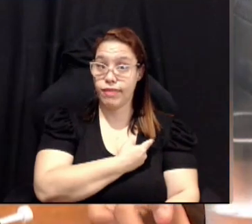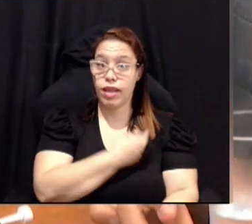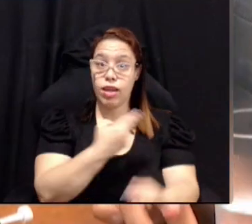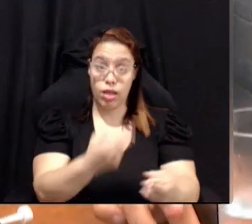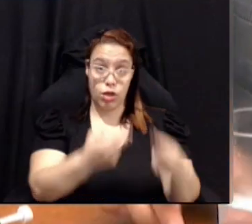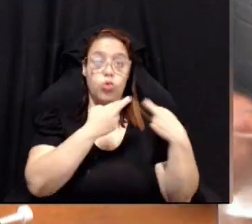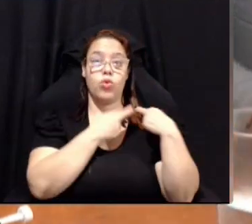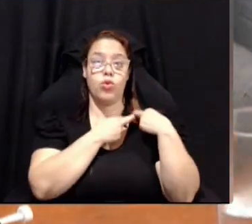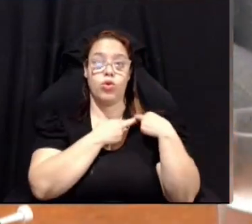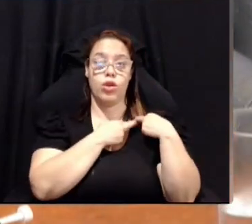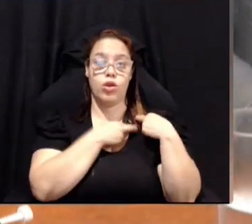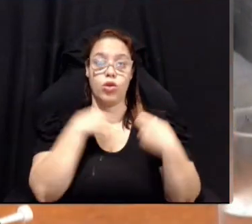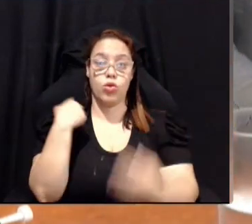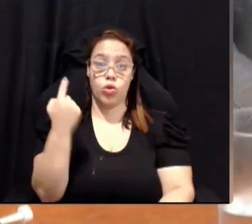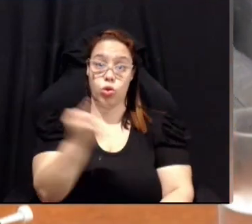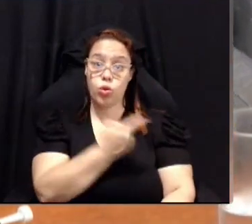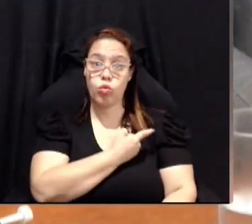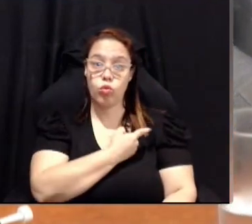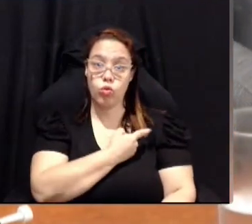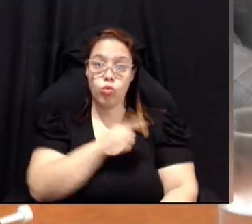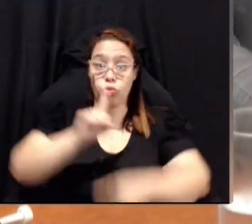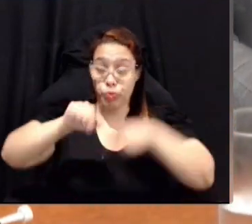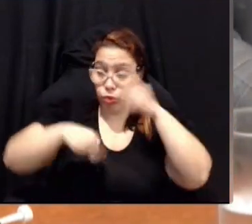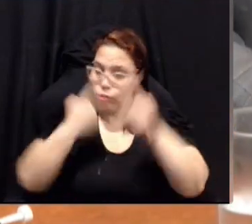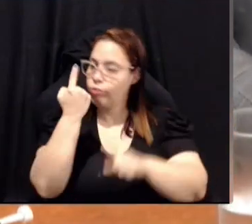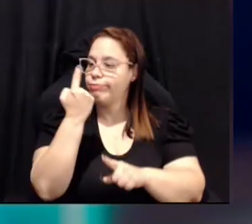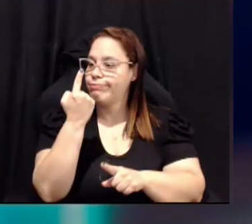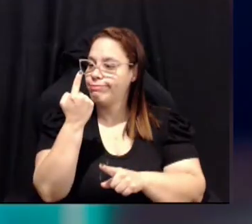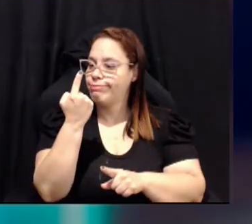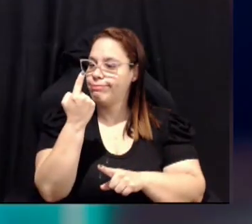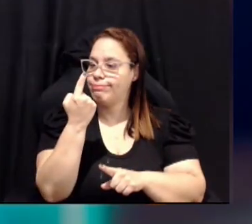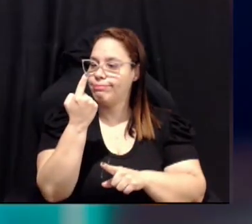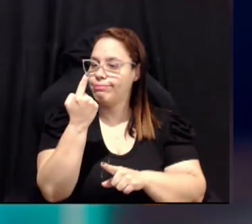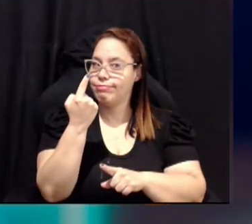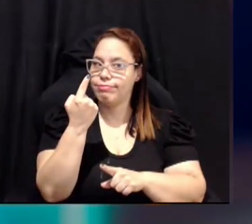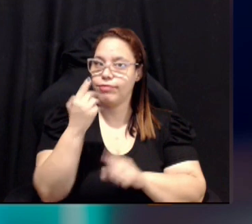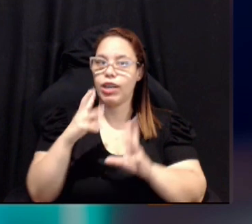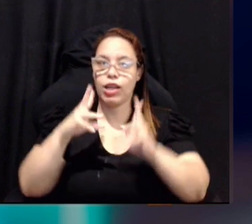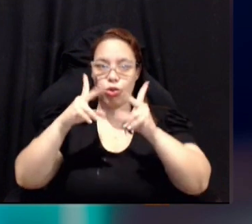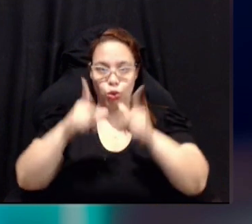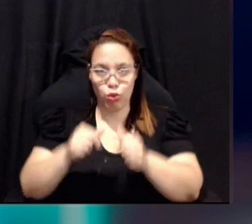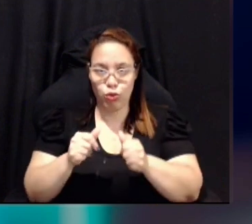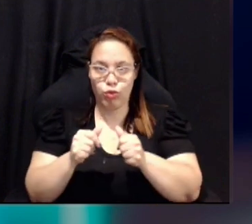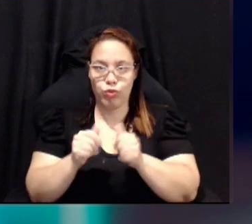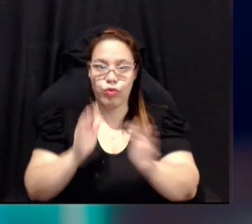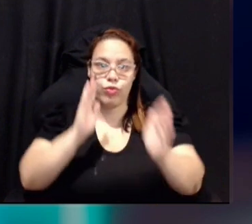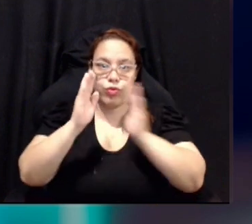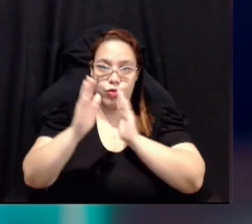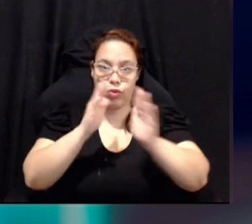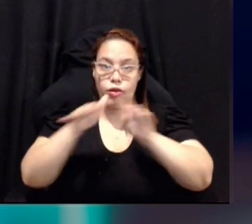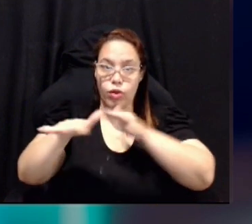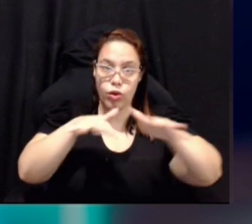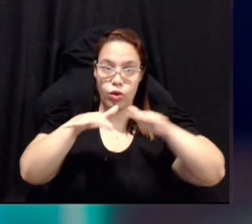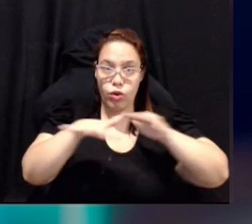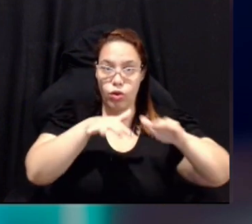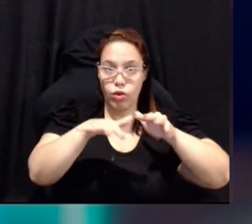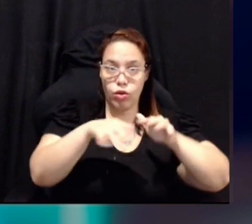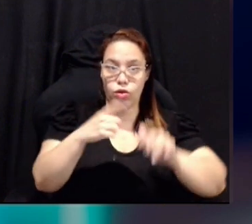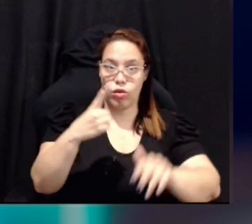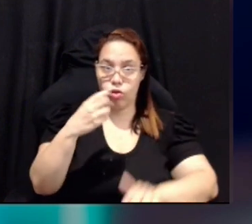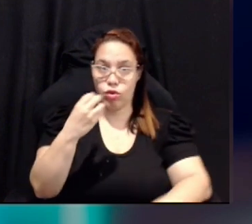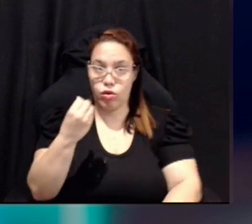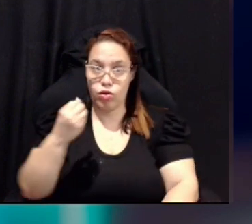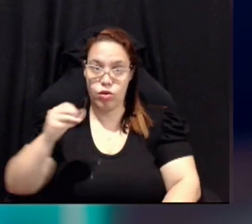todos nós e um sucesso que foi devido a todos nós. No período, foram movimentados 16 milhões de